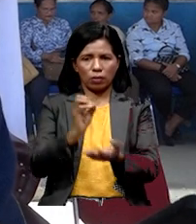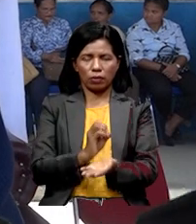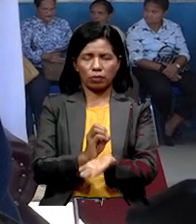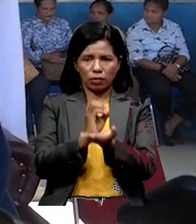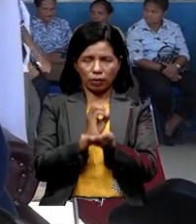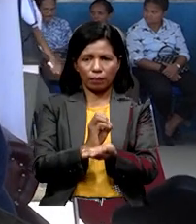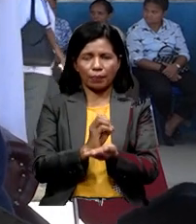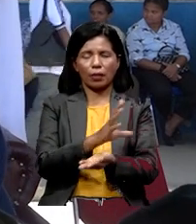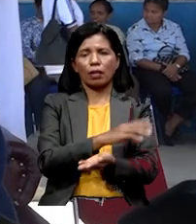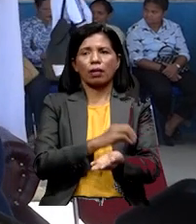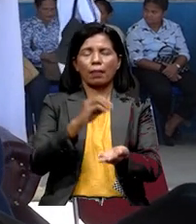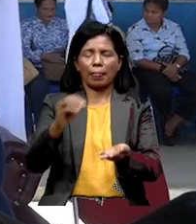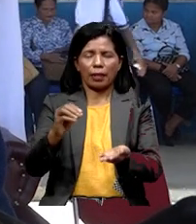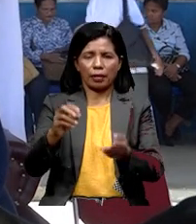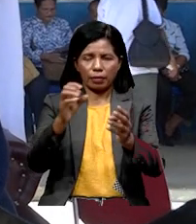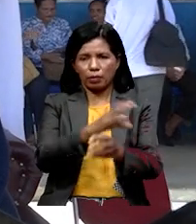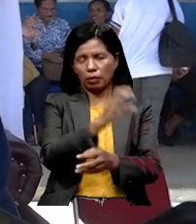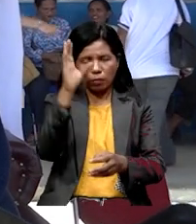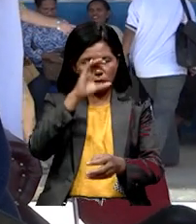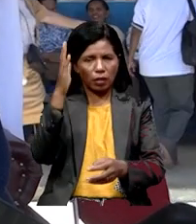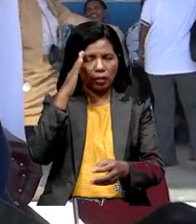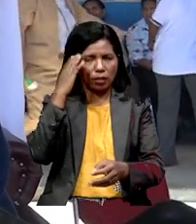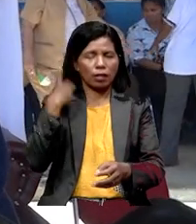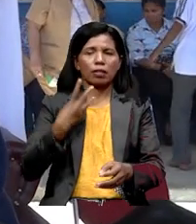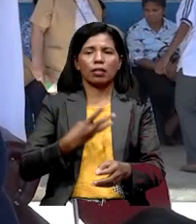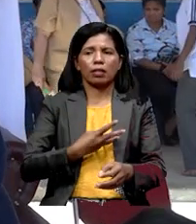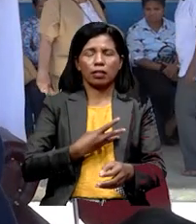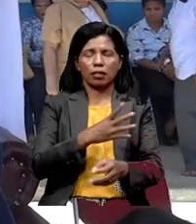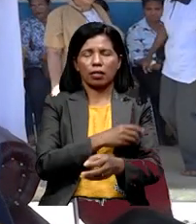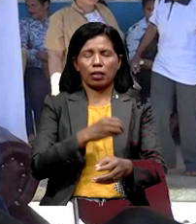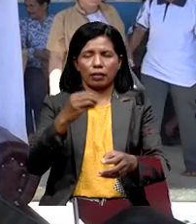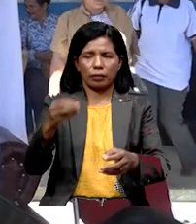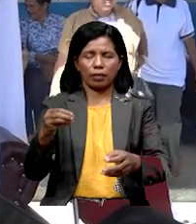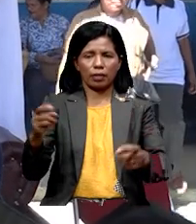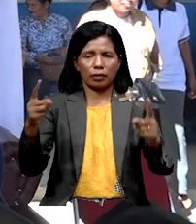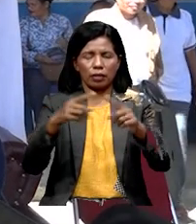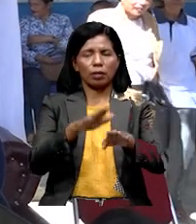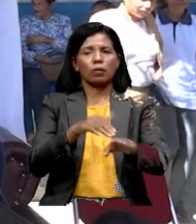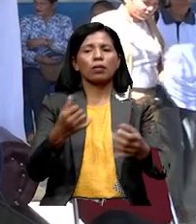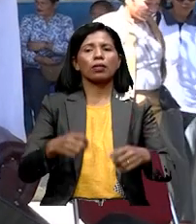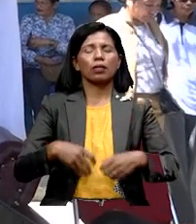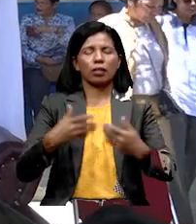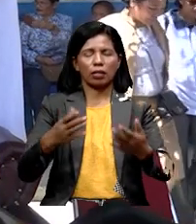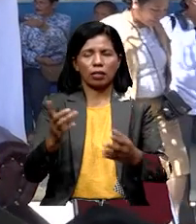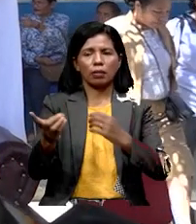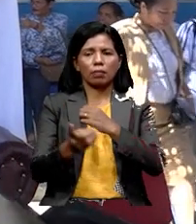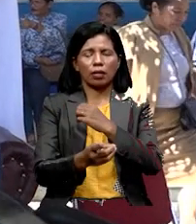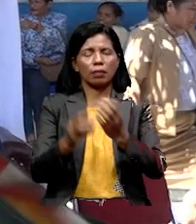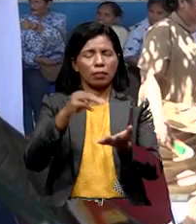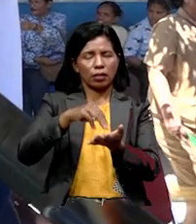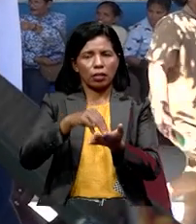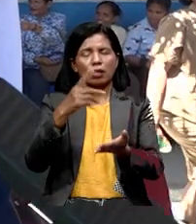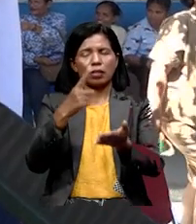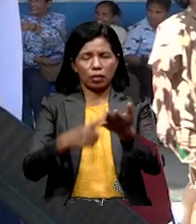atu identifica ita ne necesidade ba ensino secundar geral ne percia recruta hira ba disciplina saida e depois ba ensino teki